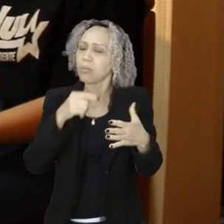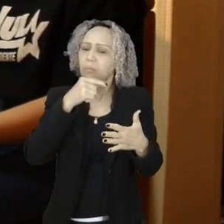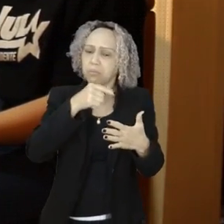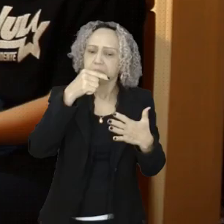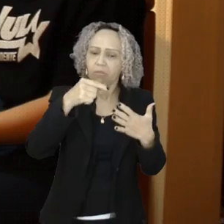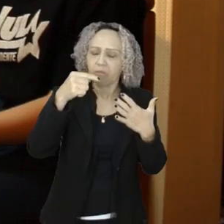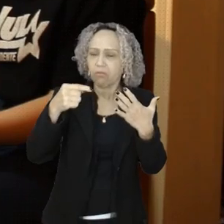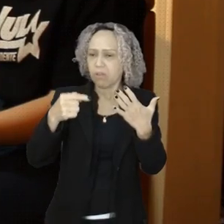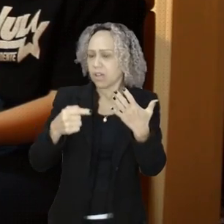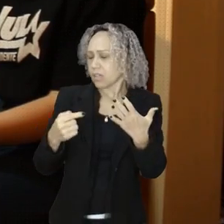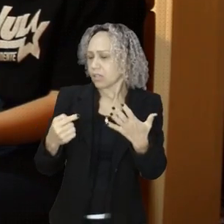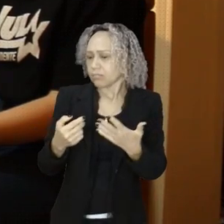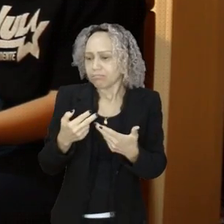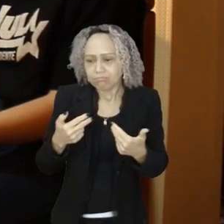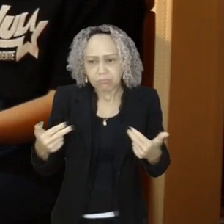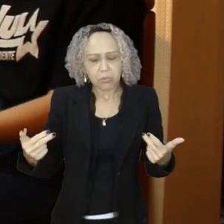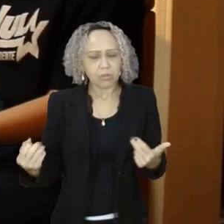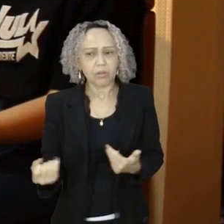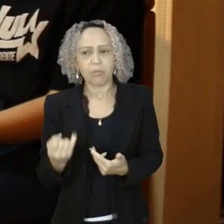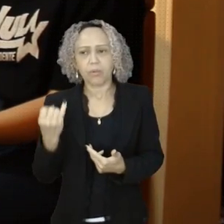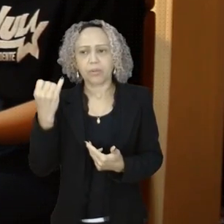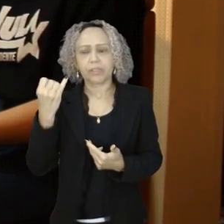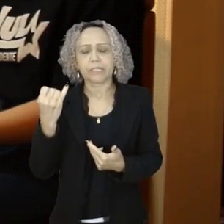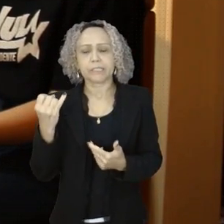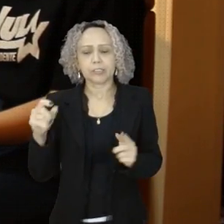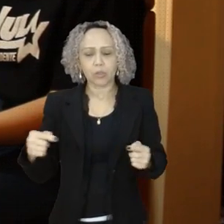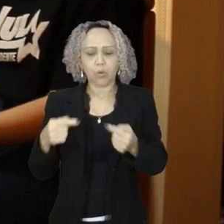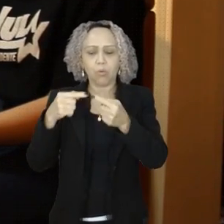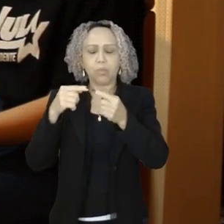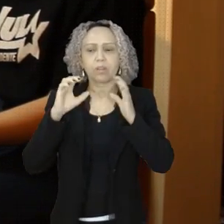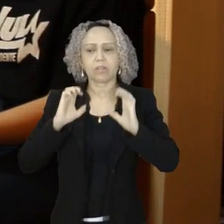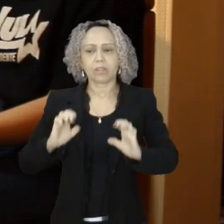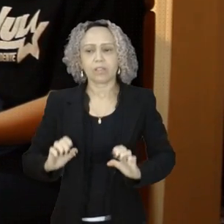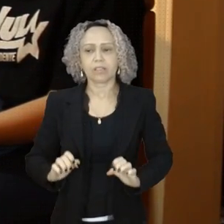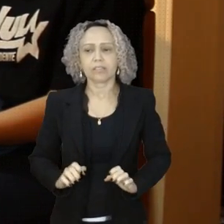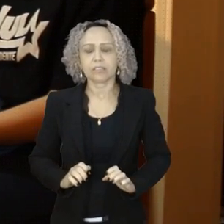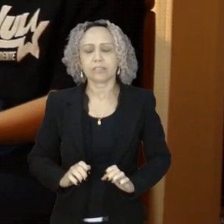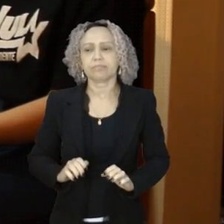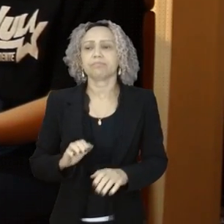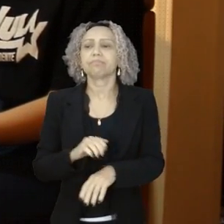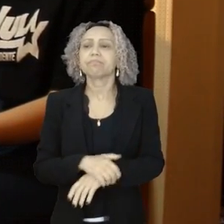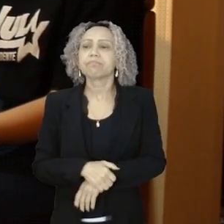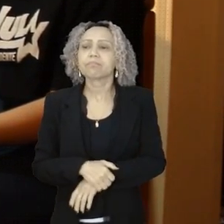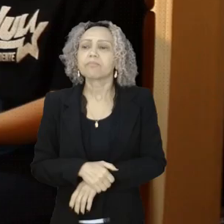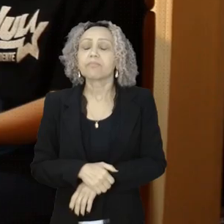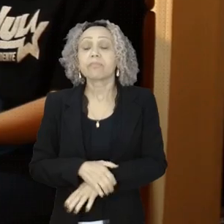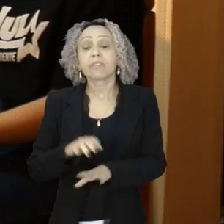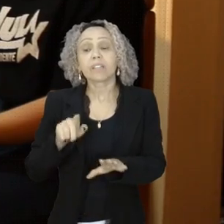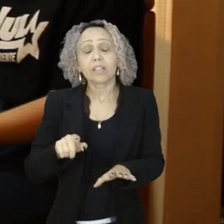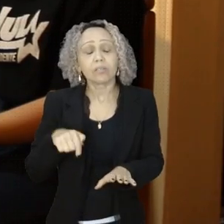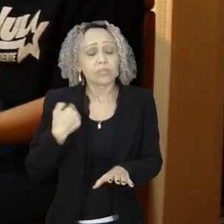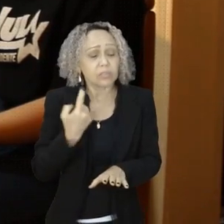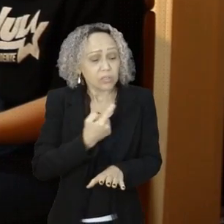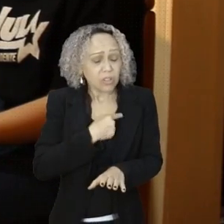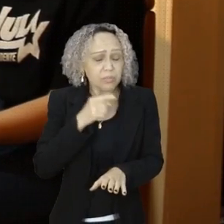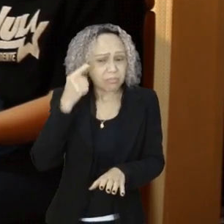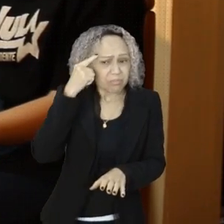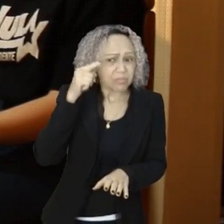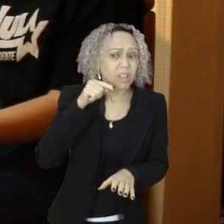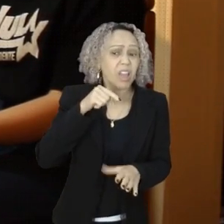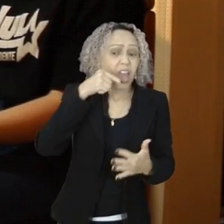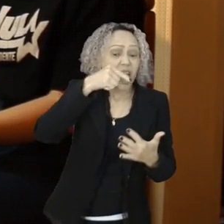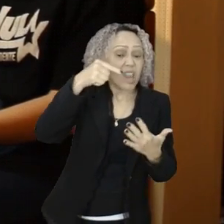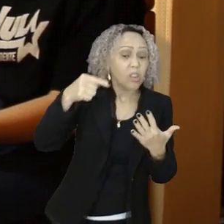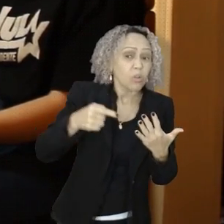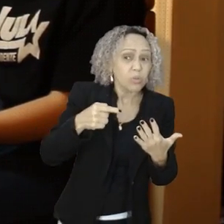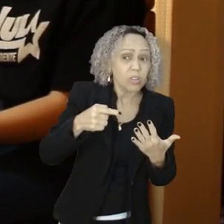né, nos levou, então, a criar o Partido dos Trabalhadores, a nível nacional. Né?